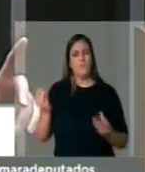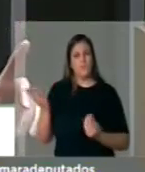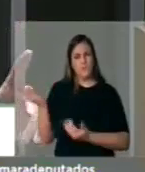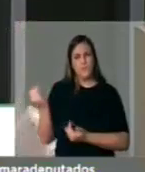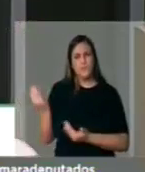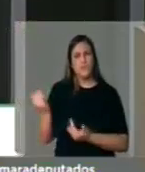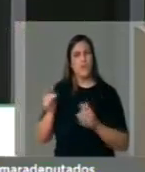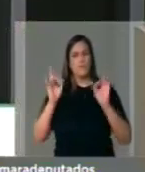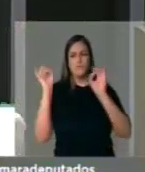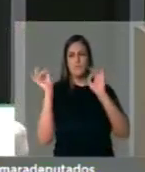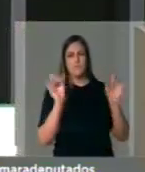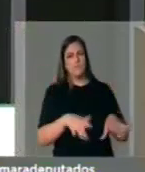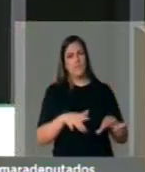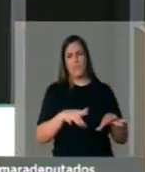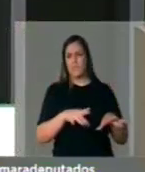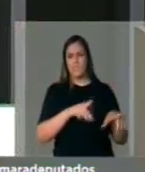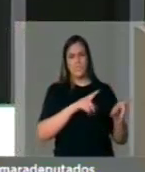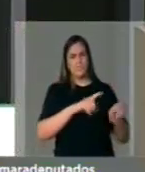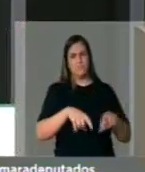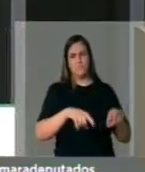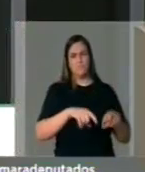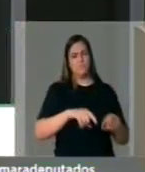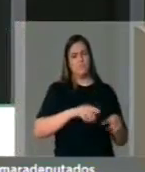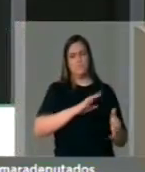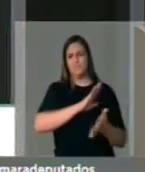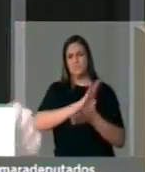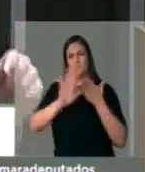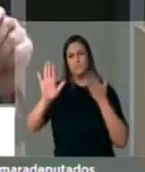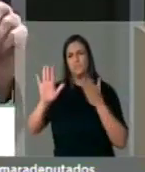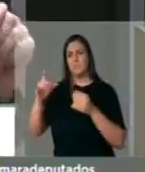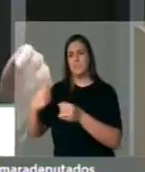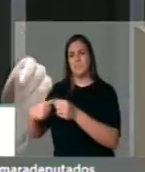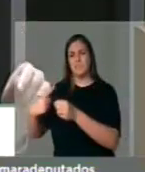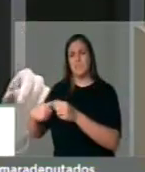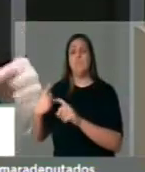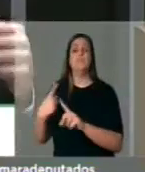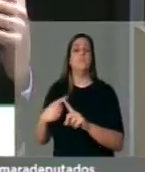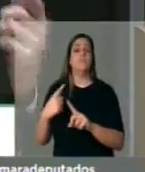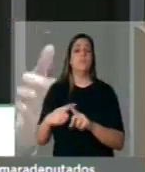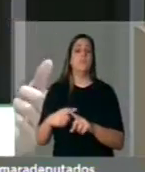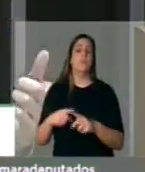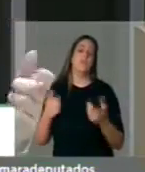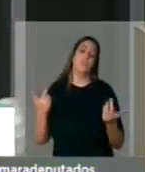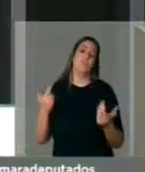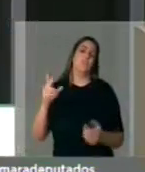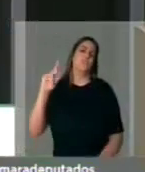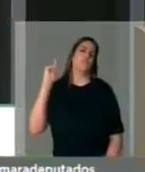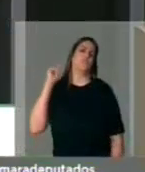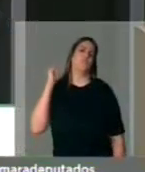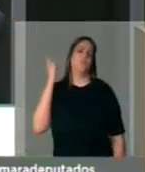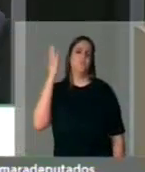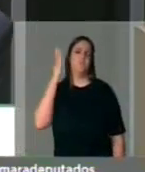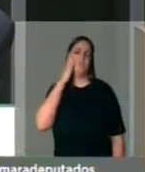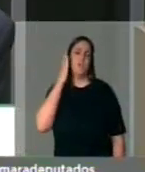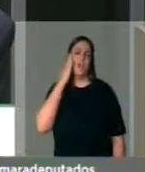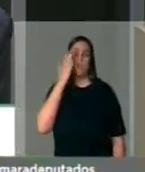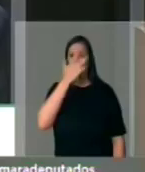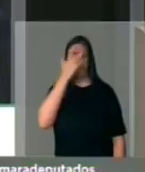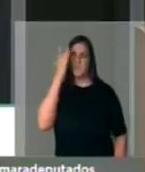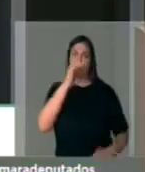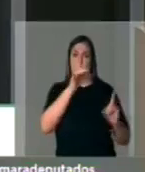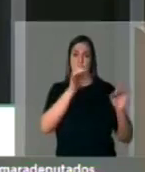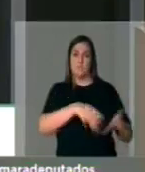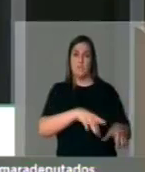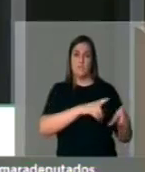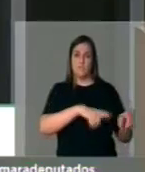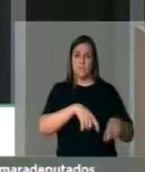jovem pegando suas trouxinhas e indo embora para a cidade, porque se percebe há muito tempo de que aqueles que saíram do campo,